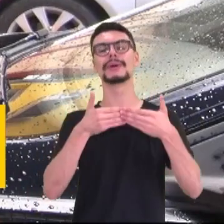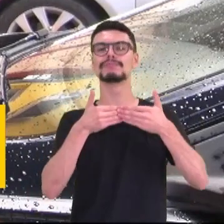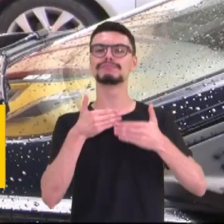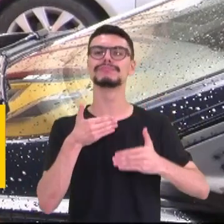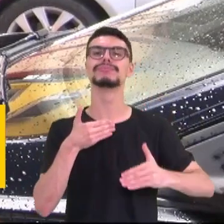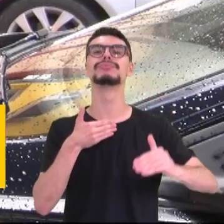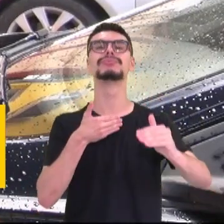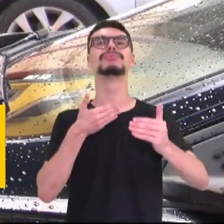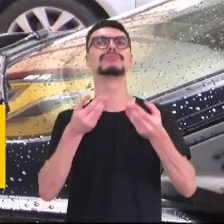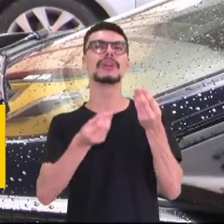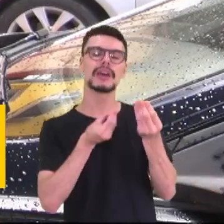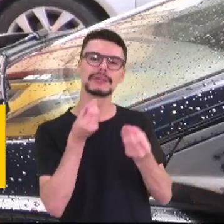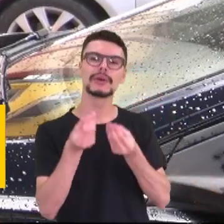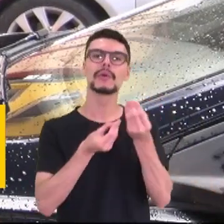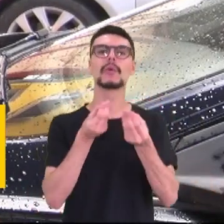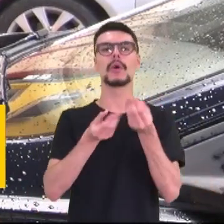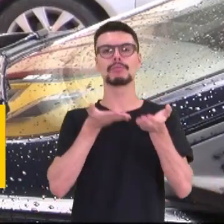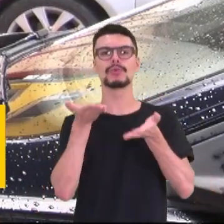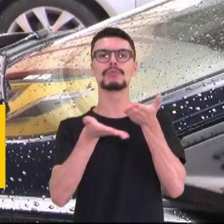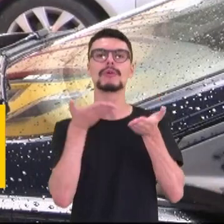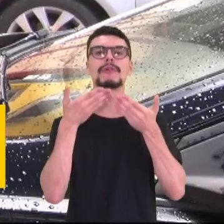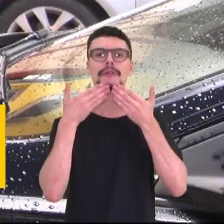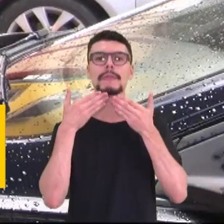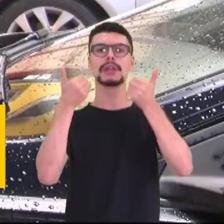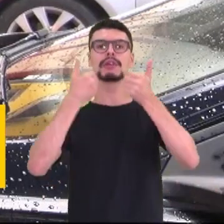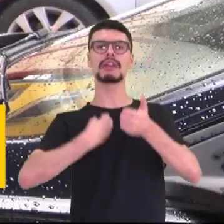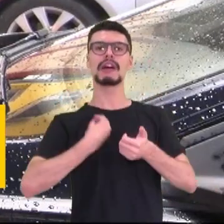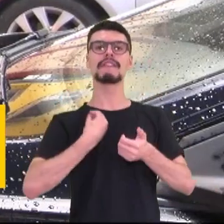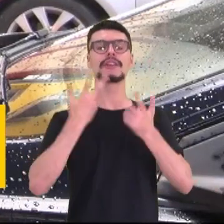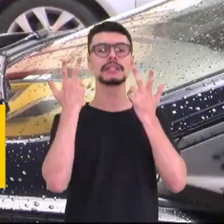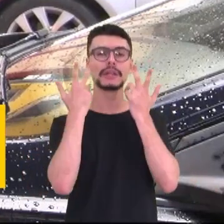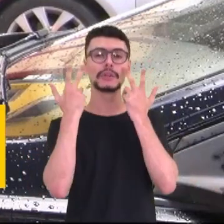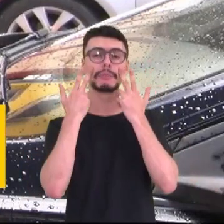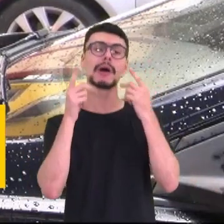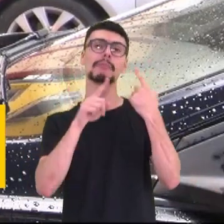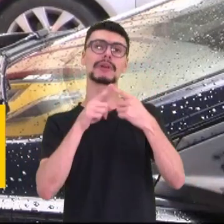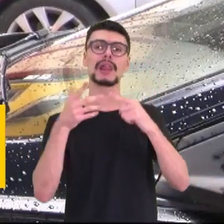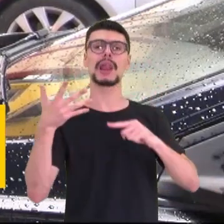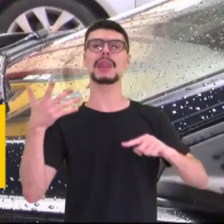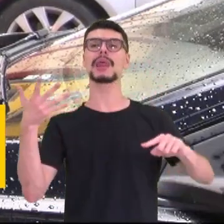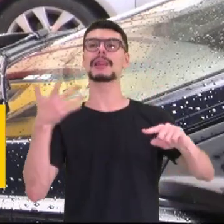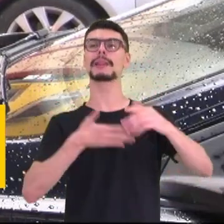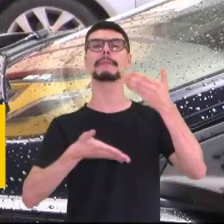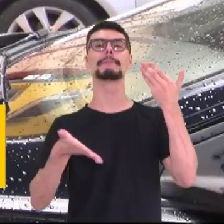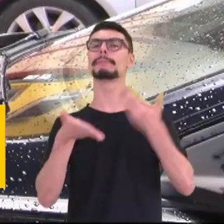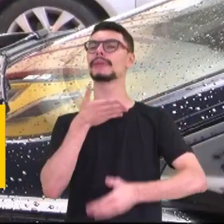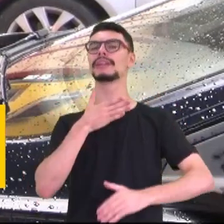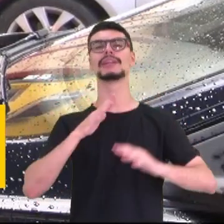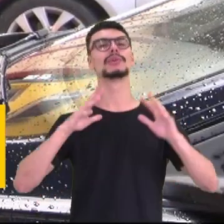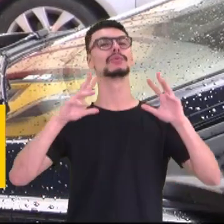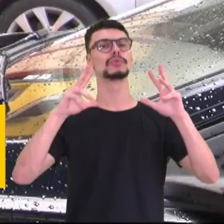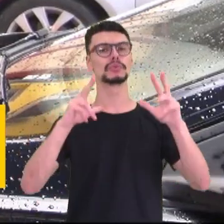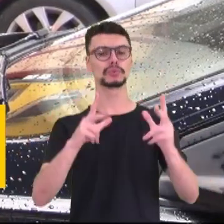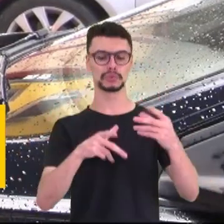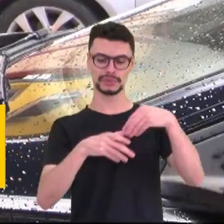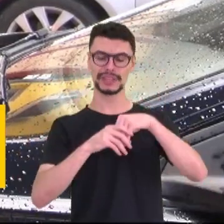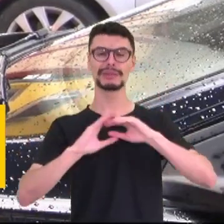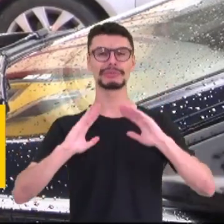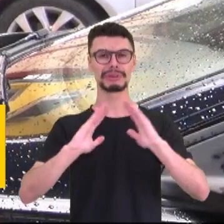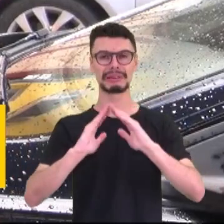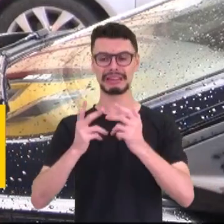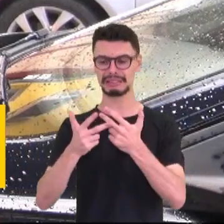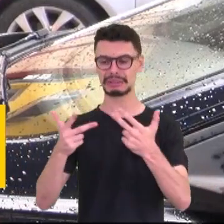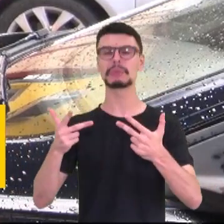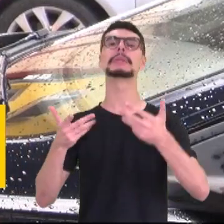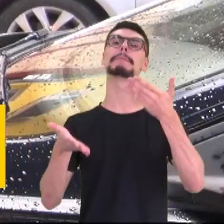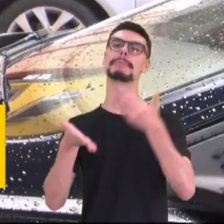da continuidade às suas vidas, já que perderam tudo, Rafa. Tudo que tem dentro de uma casa, essas pessoas perderam. Então, você imagina